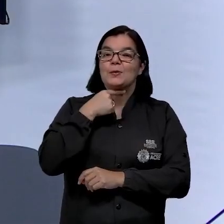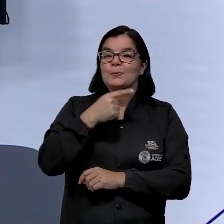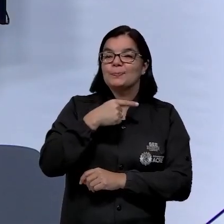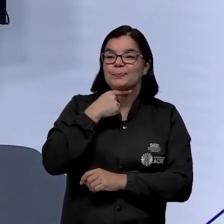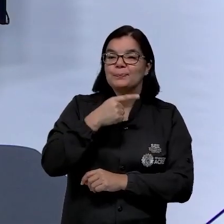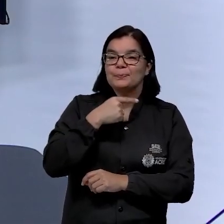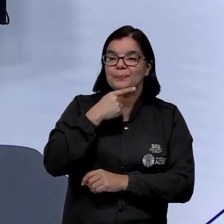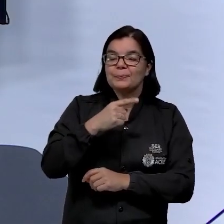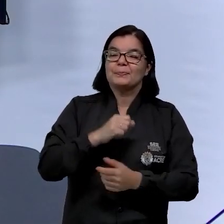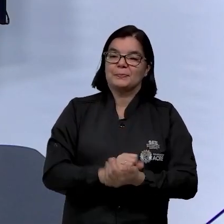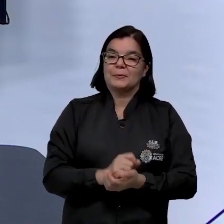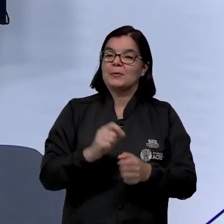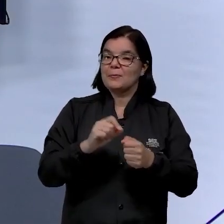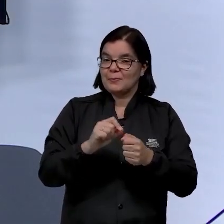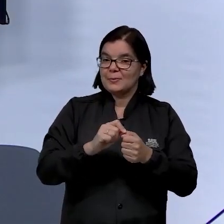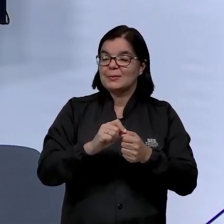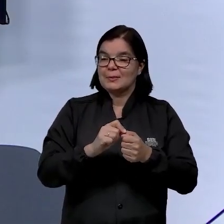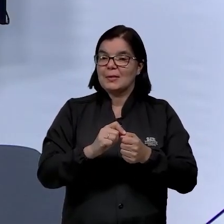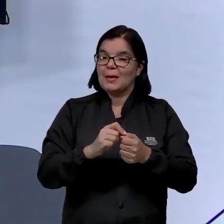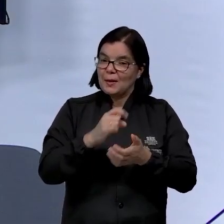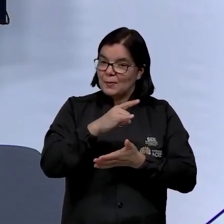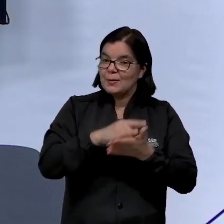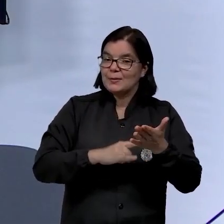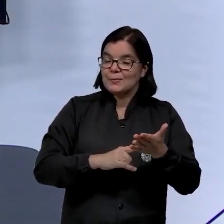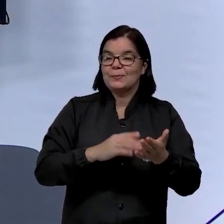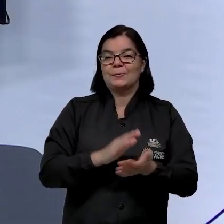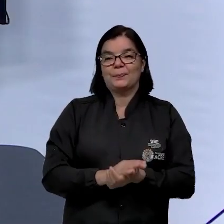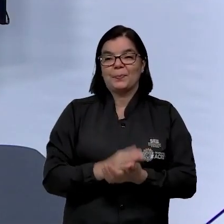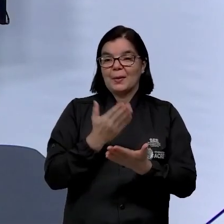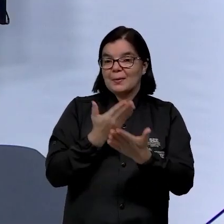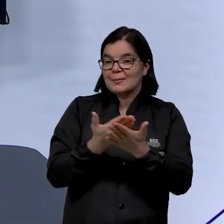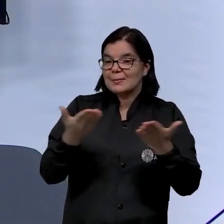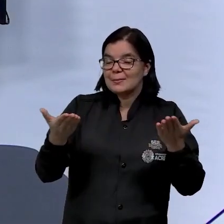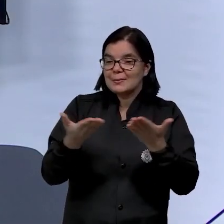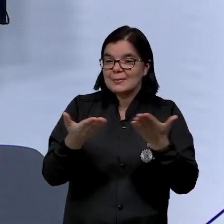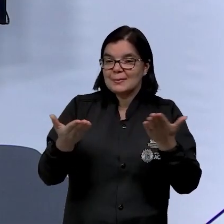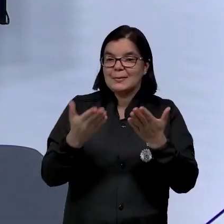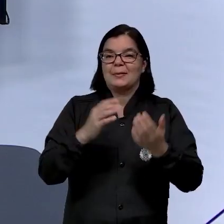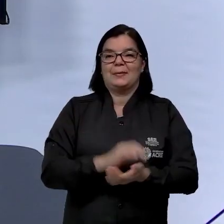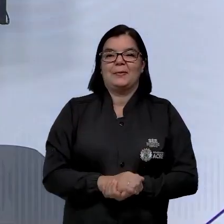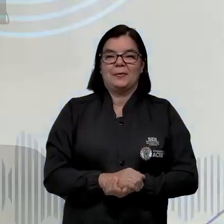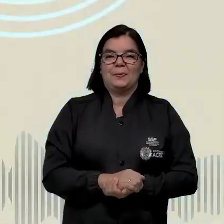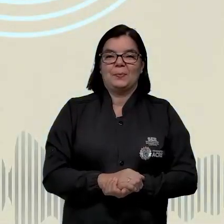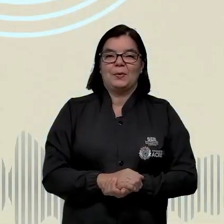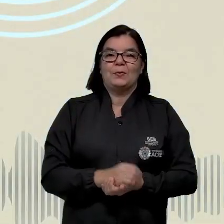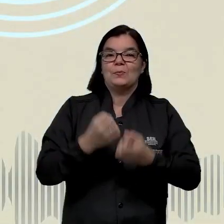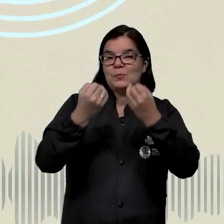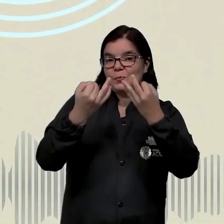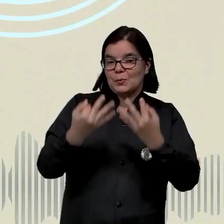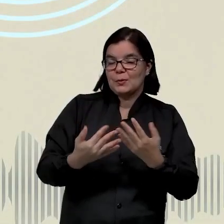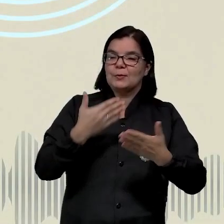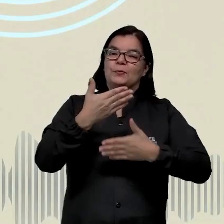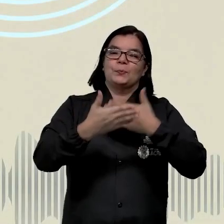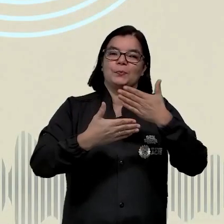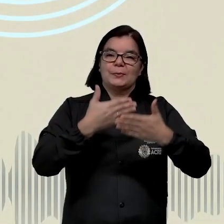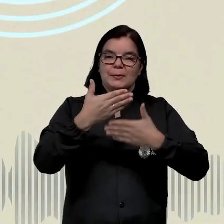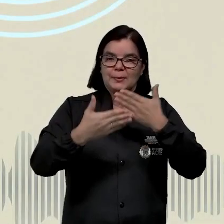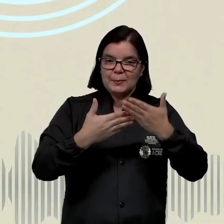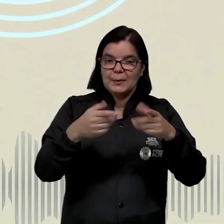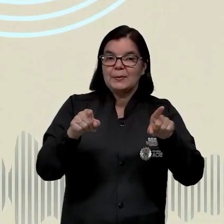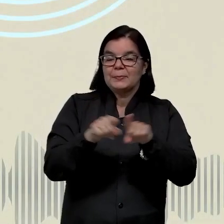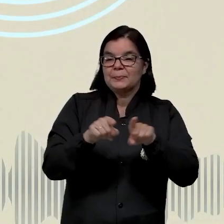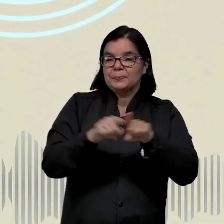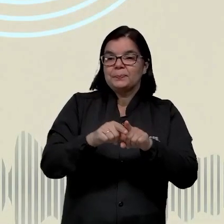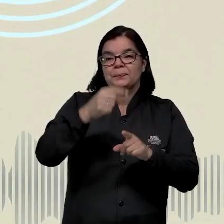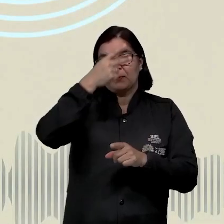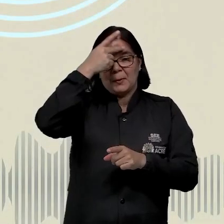dúvidas e fazer o registro da sua obra. Então, a nossa aula de hoje, ela falou sobre o processo de composição